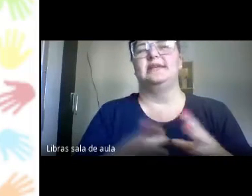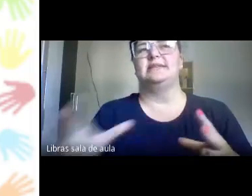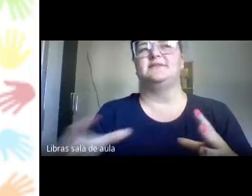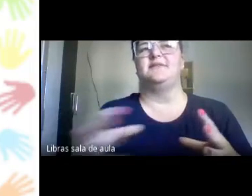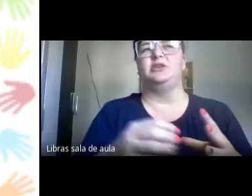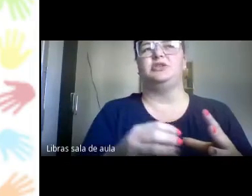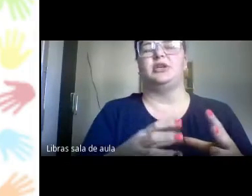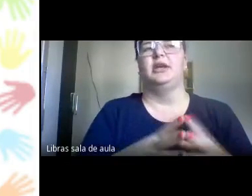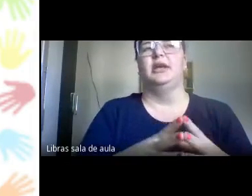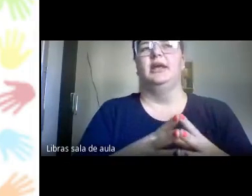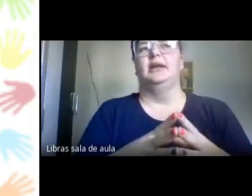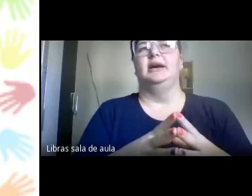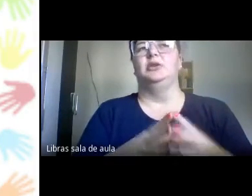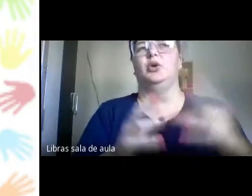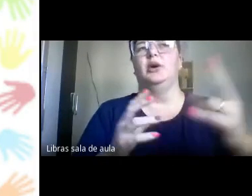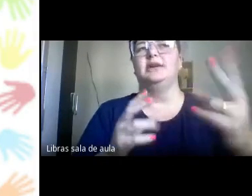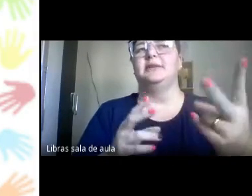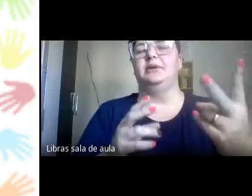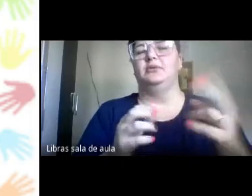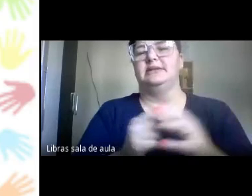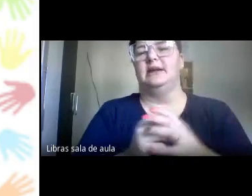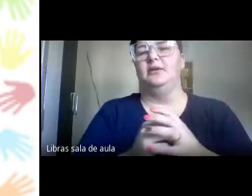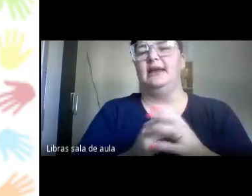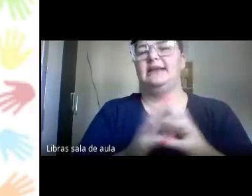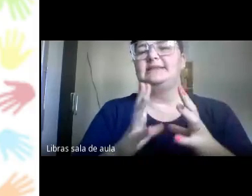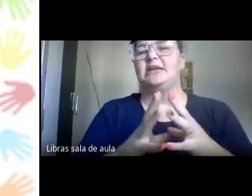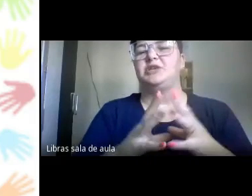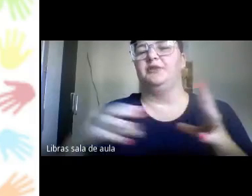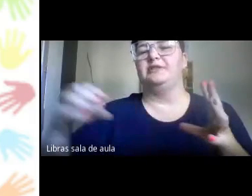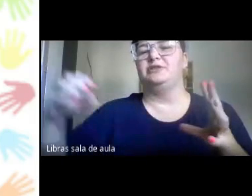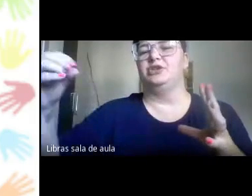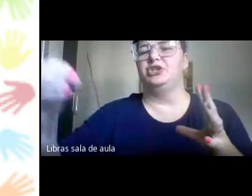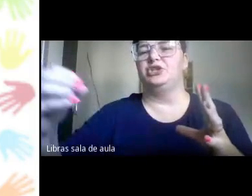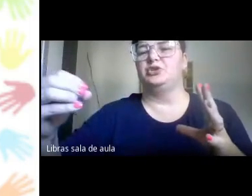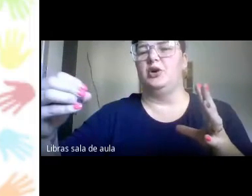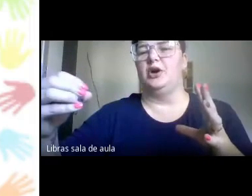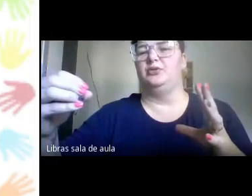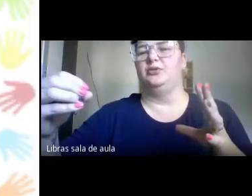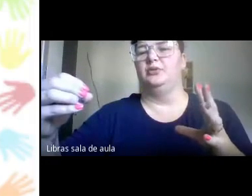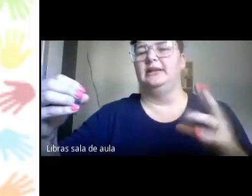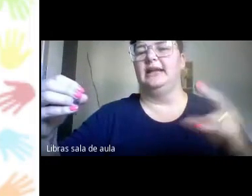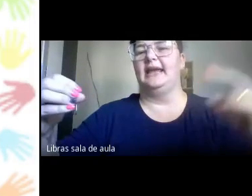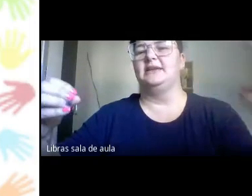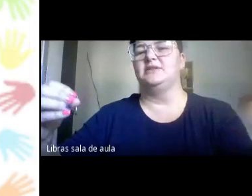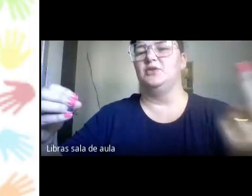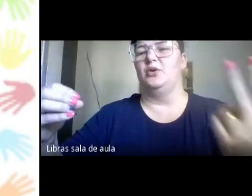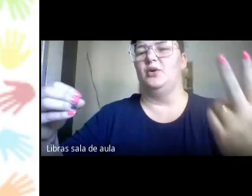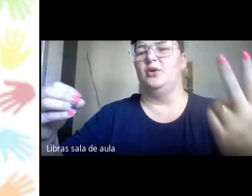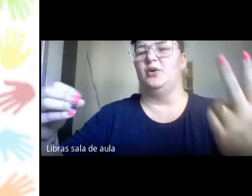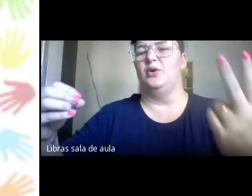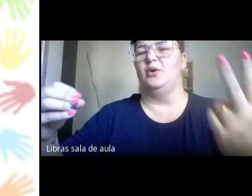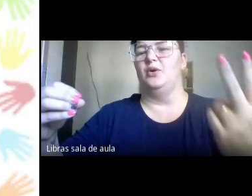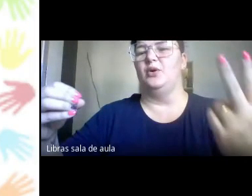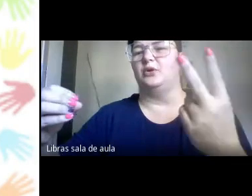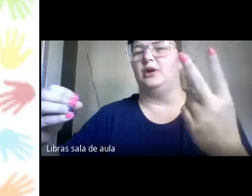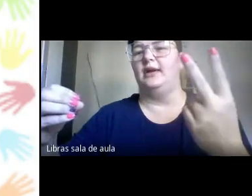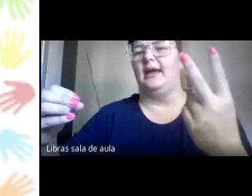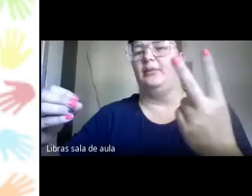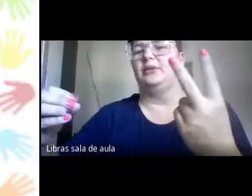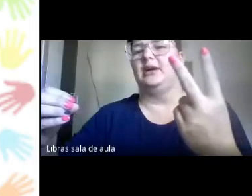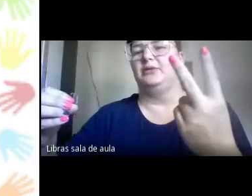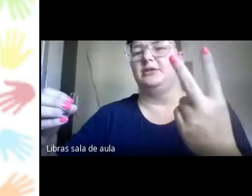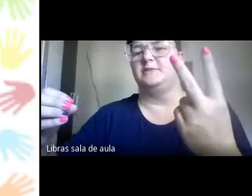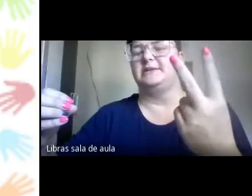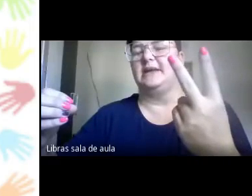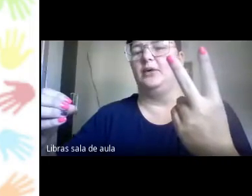alunos, desses 20, 2 são inclusão, ele se sente professor de 18. Daqueles 2, quem é professor é